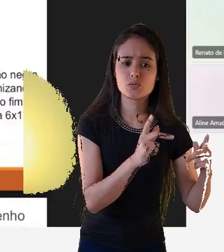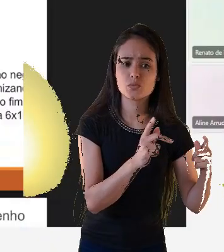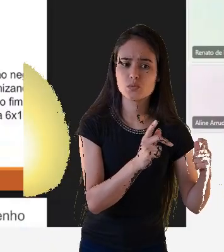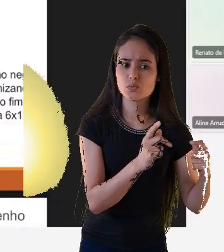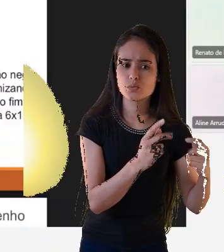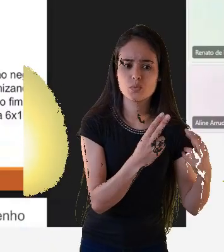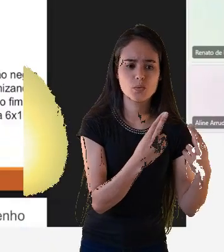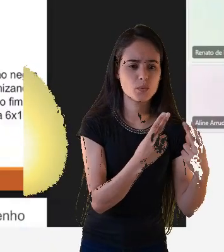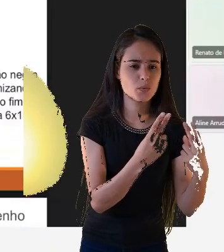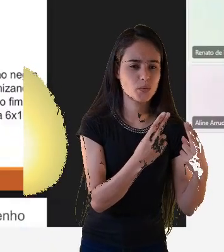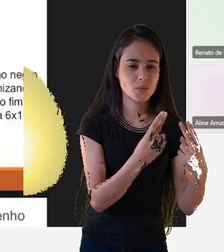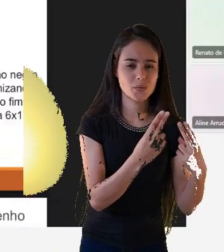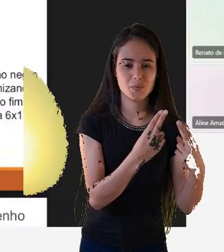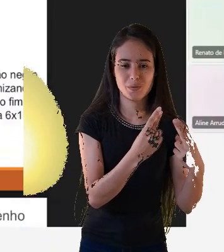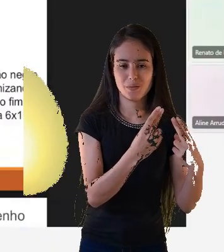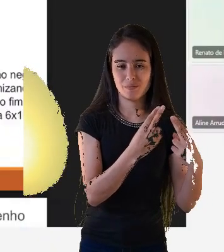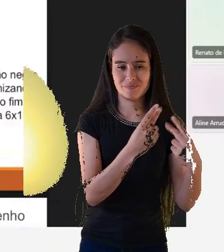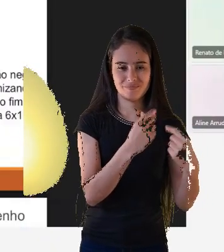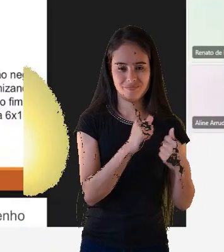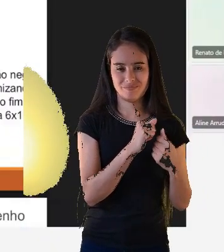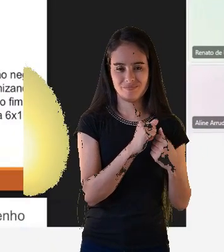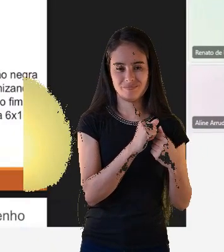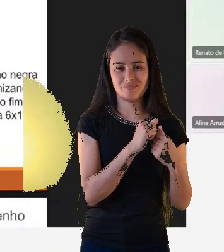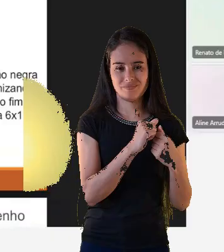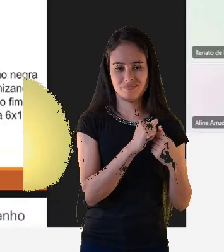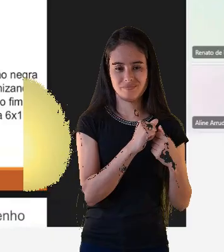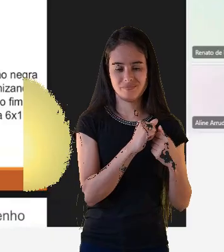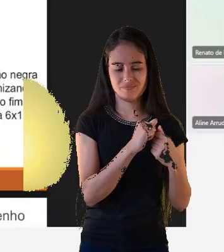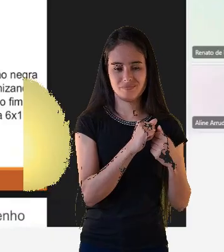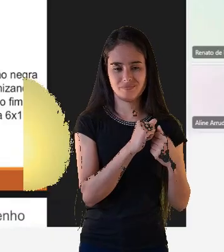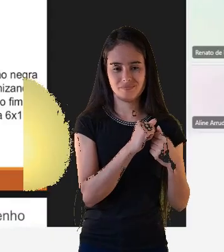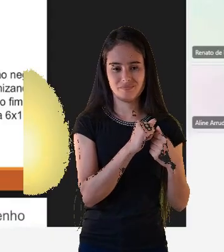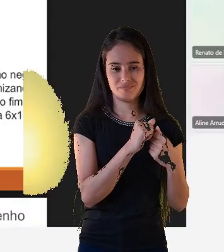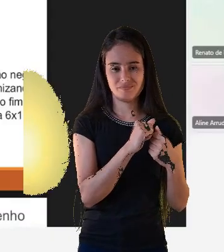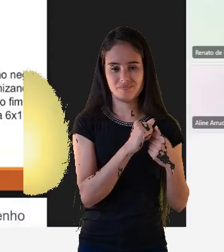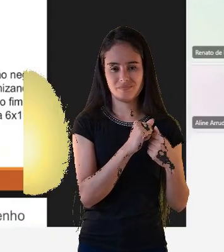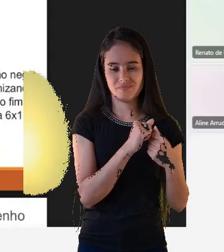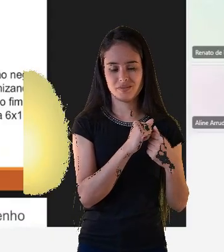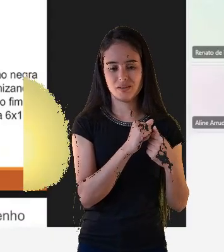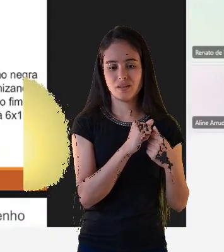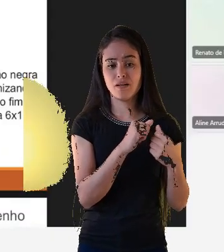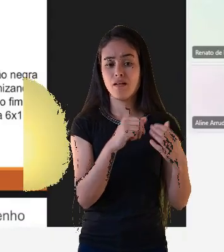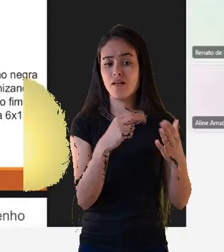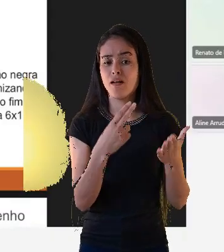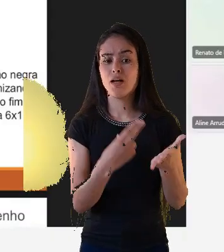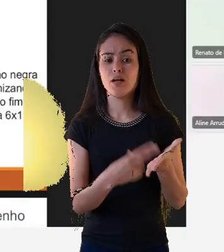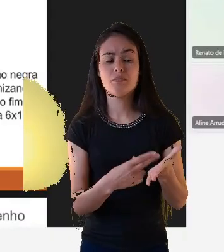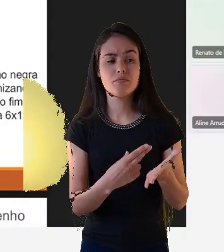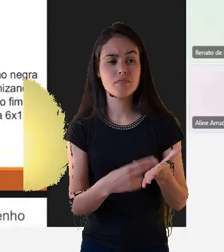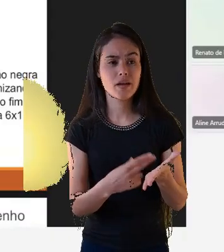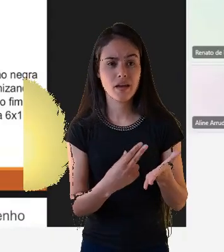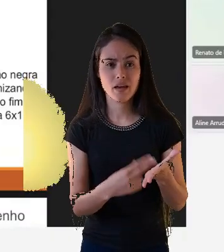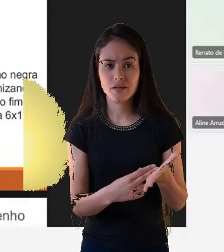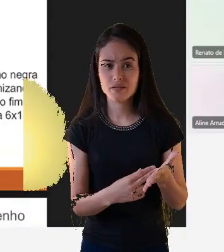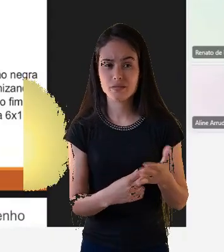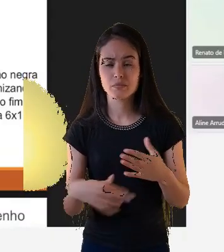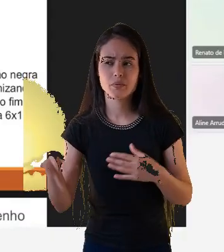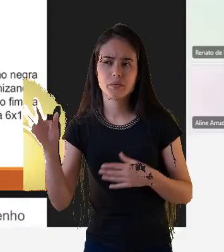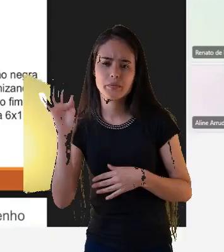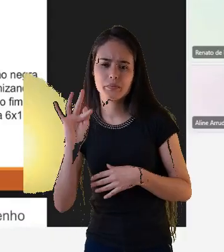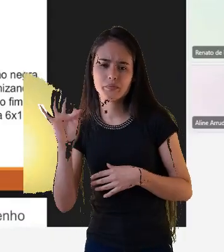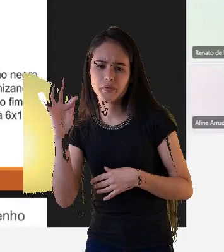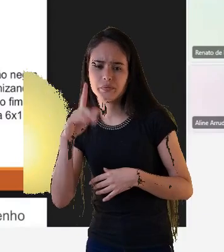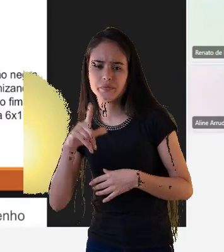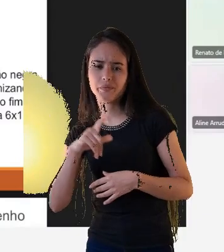as situações são todas iguais, dependente do nível de escolarização, dependente do trabalho, do nível